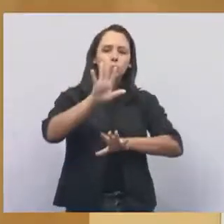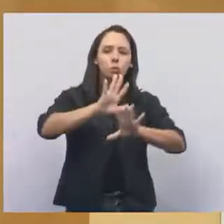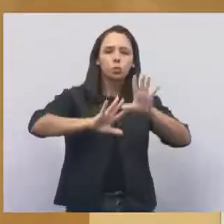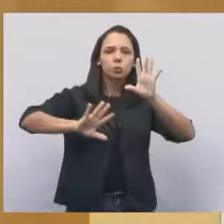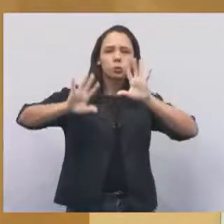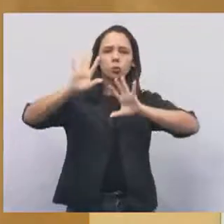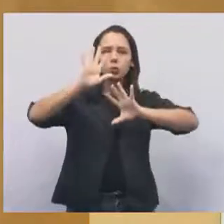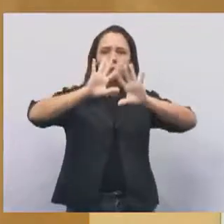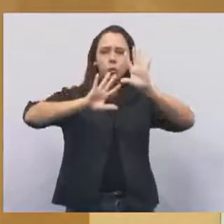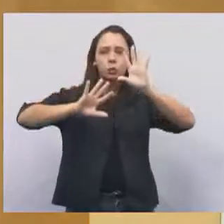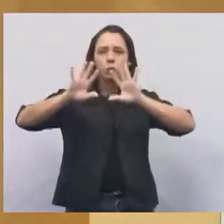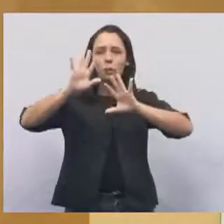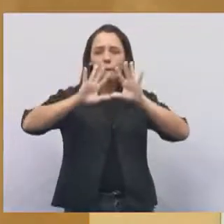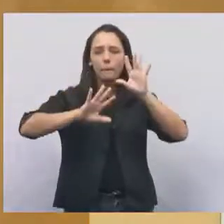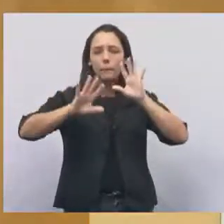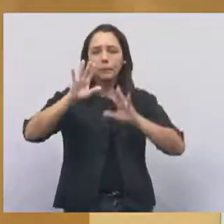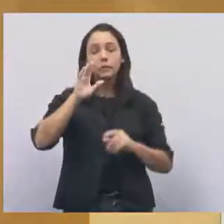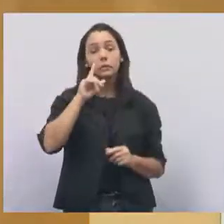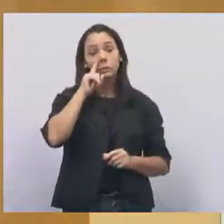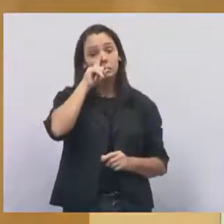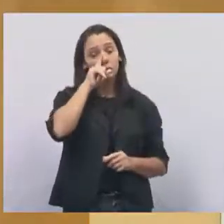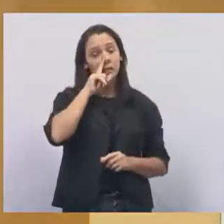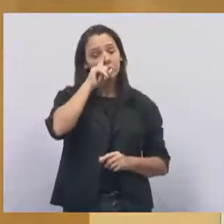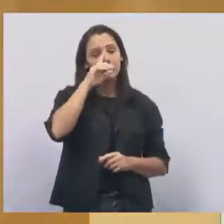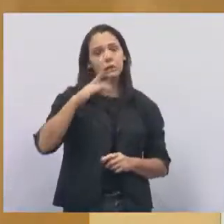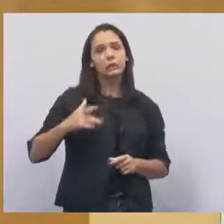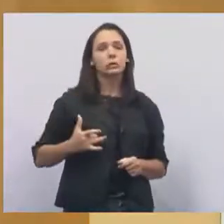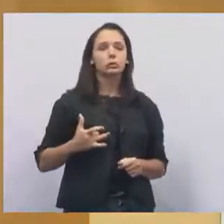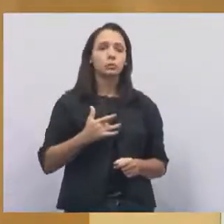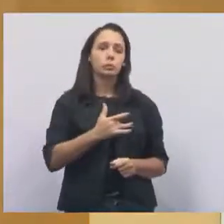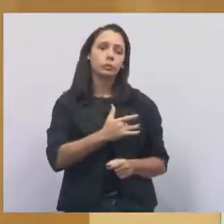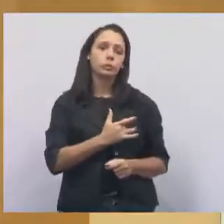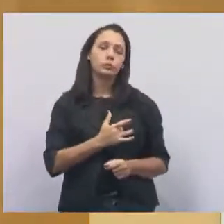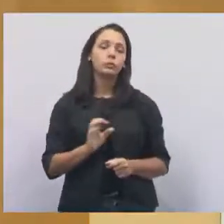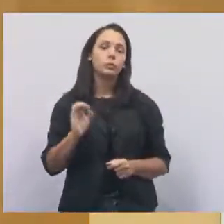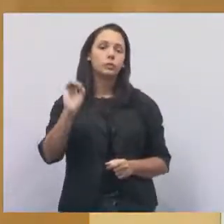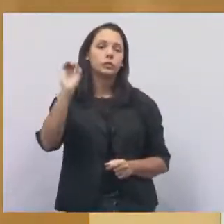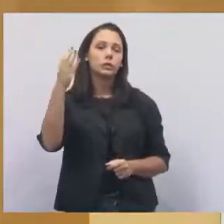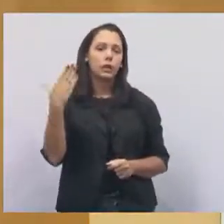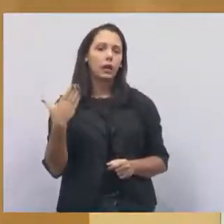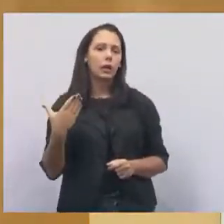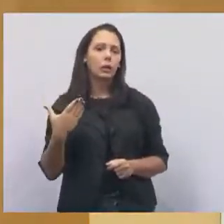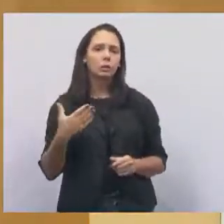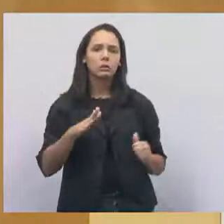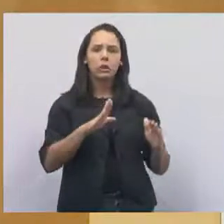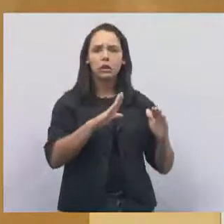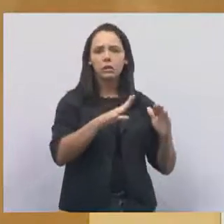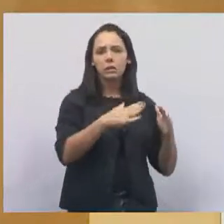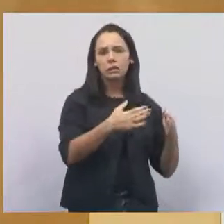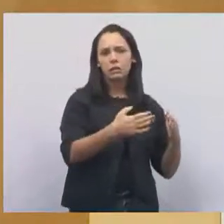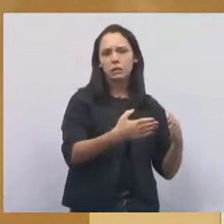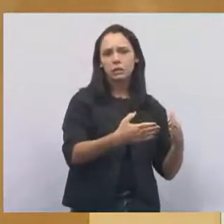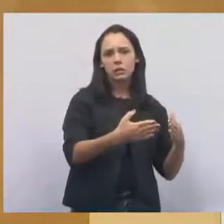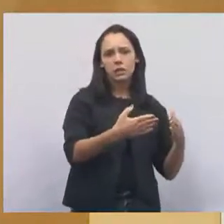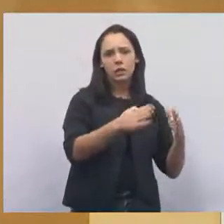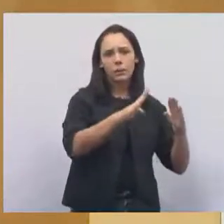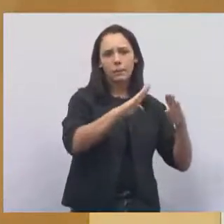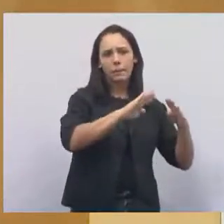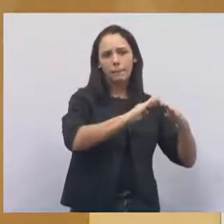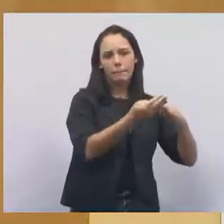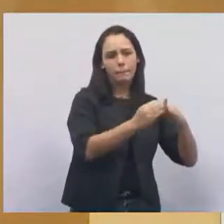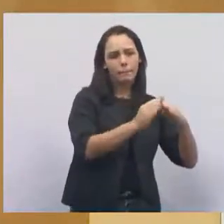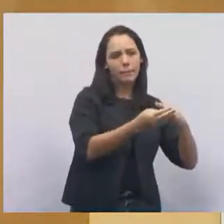e que faz tanto mal para saúde e isso vem ocorrendo em bairros na zona urbana